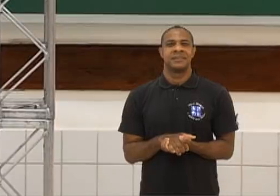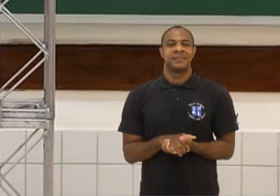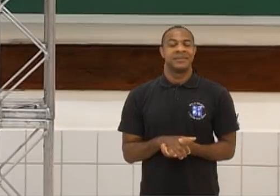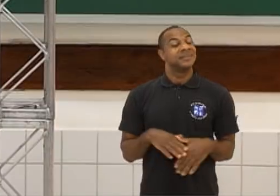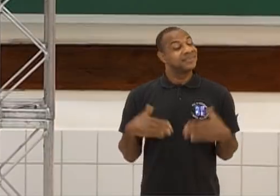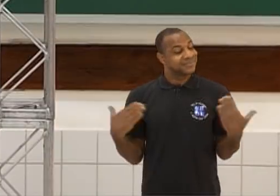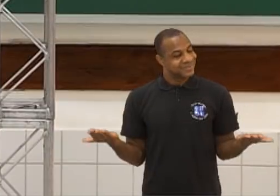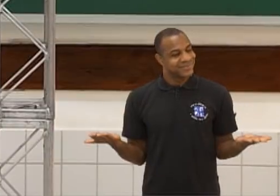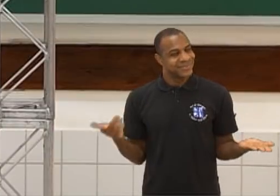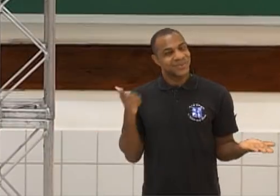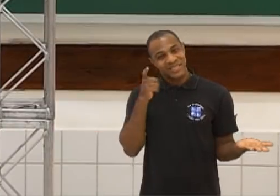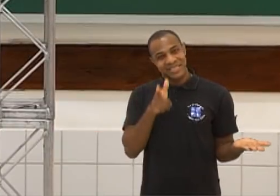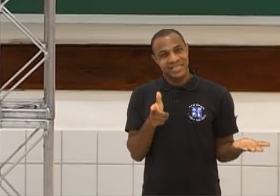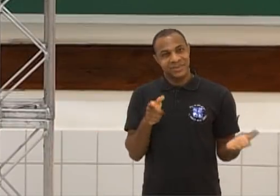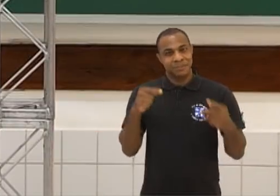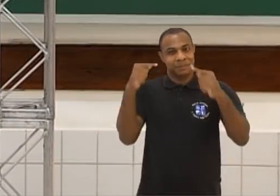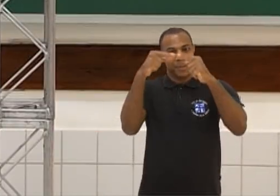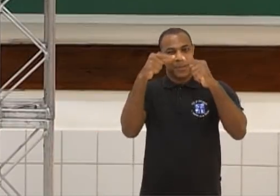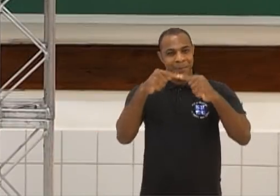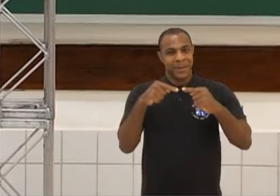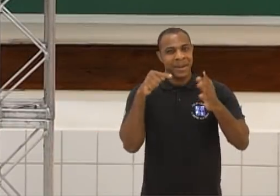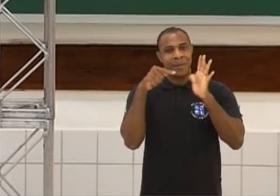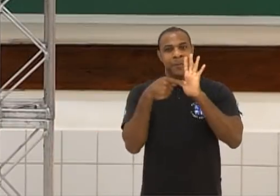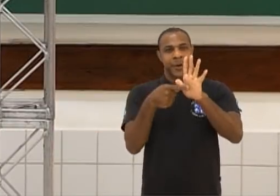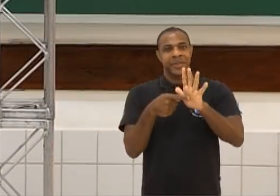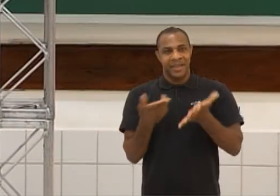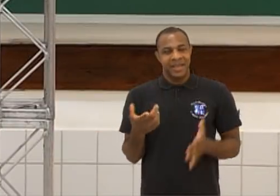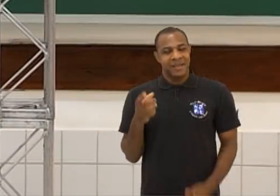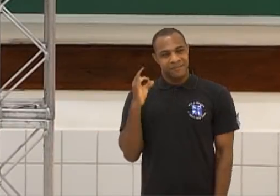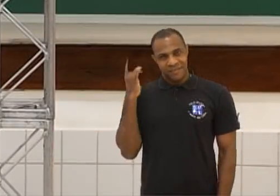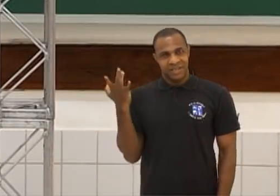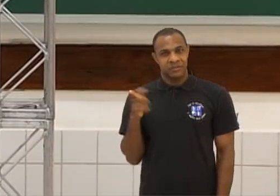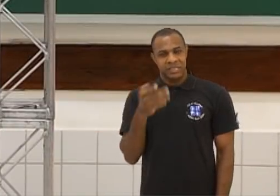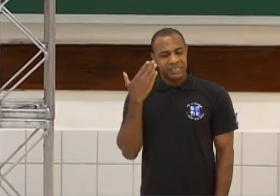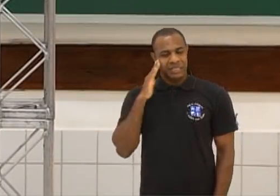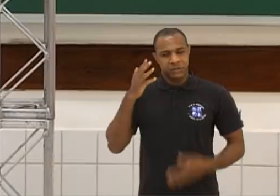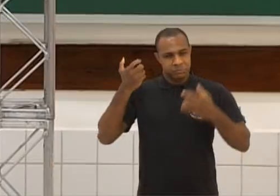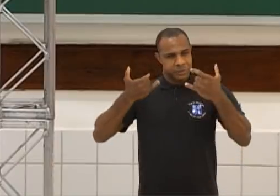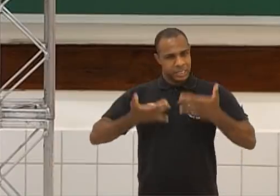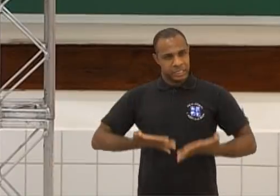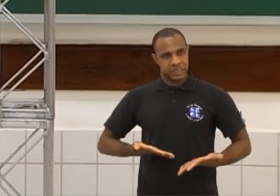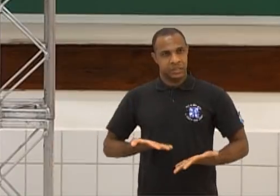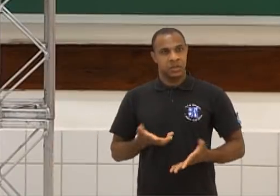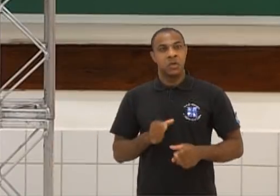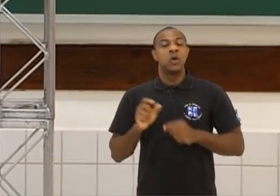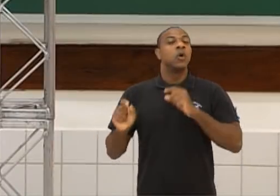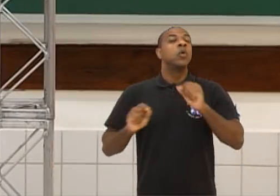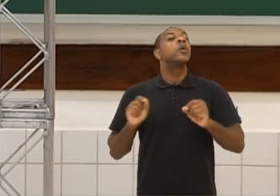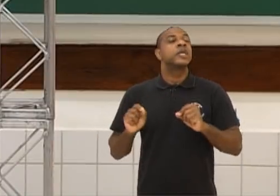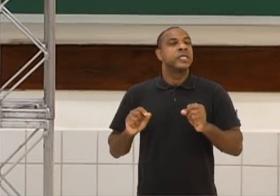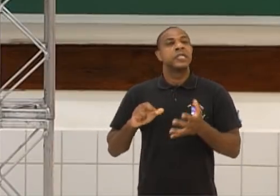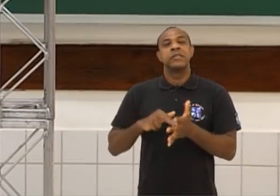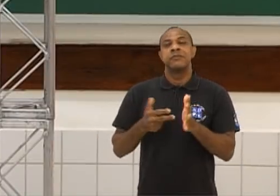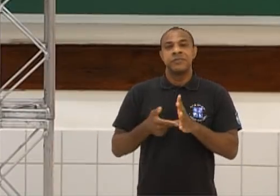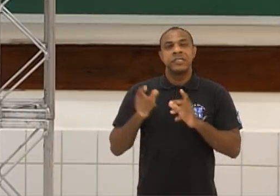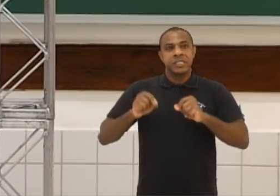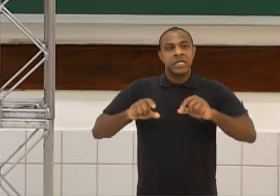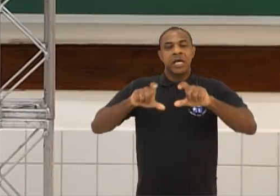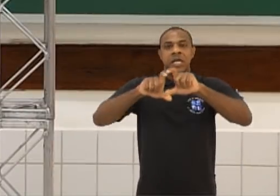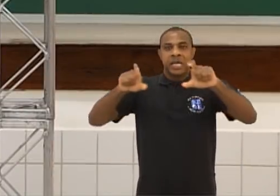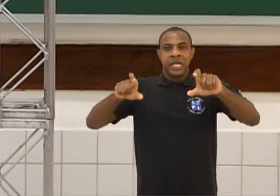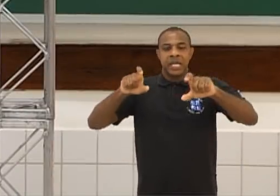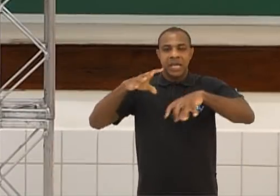E aí, conseguiram identificar? Essa foi fácil. Vocês entenderam a explicação, entenderam porque que no exercício 1 não era